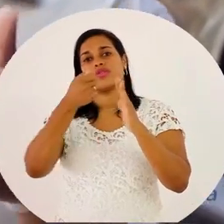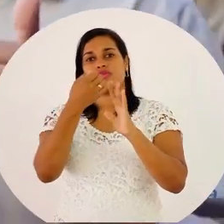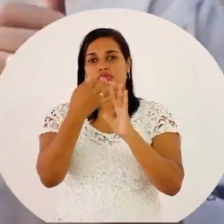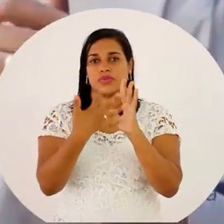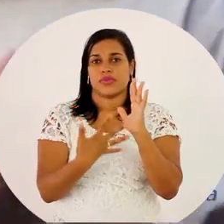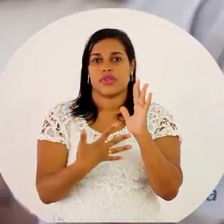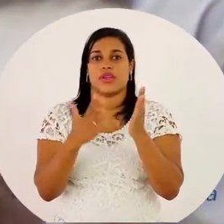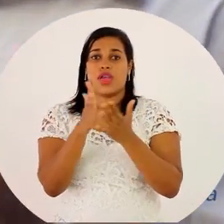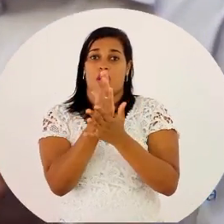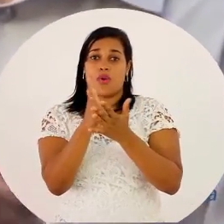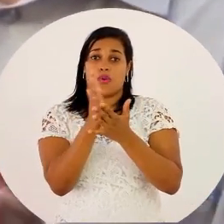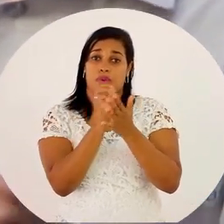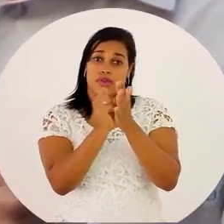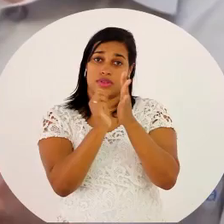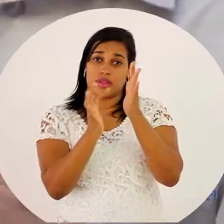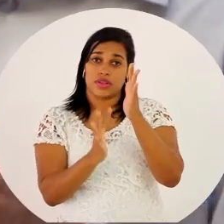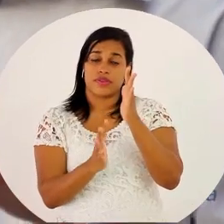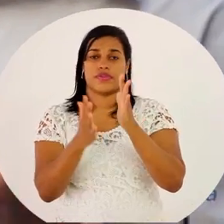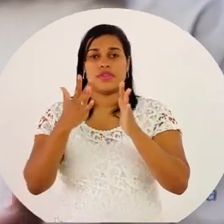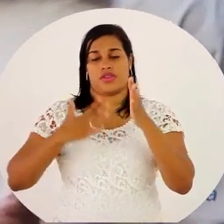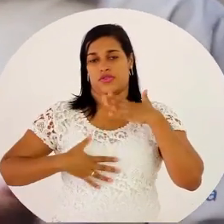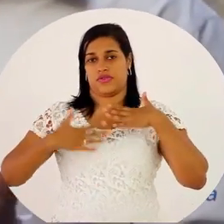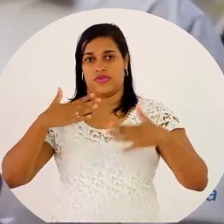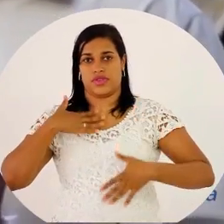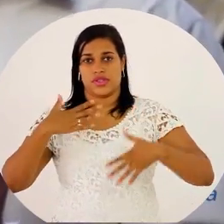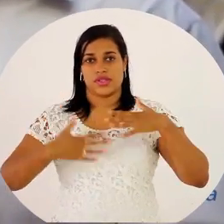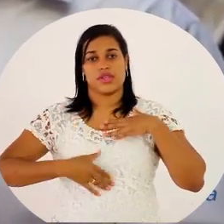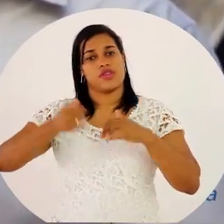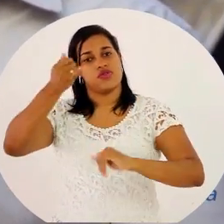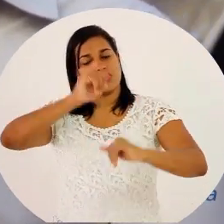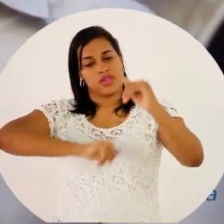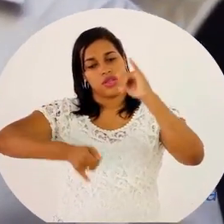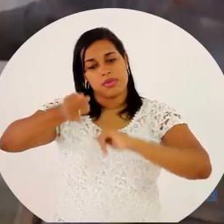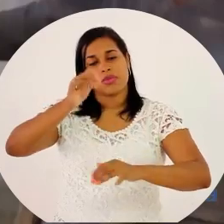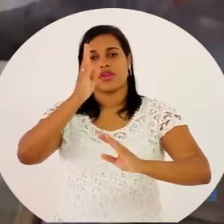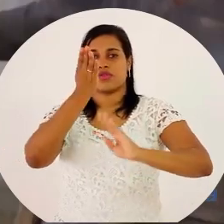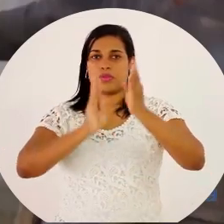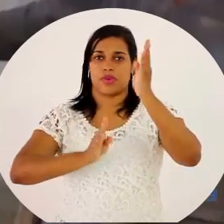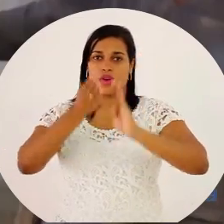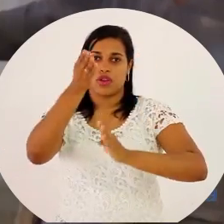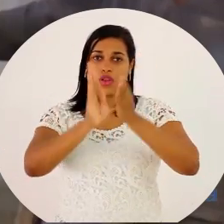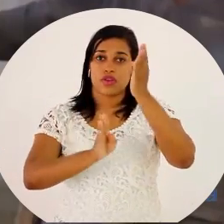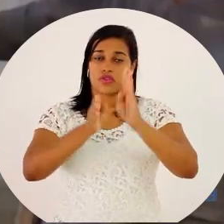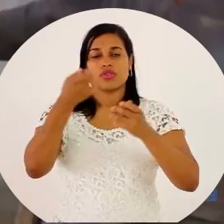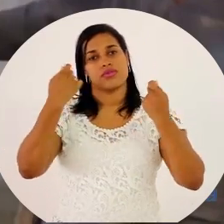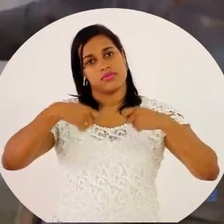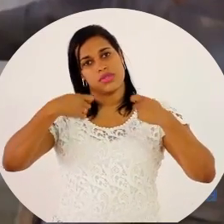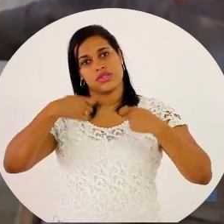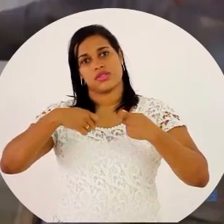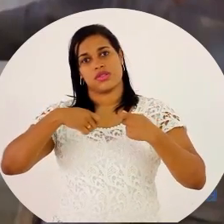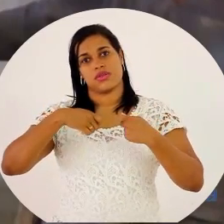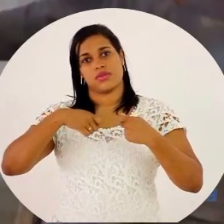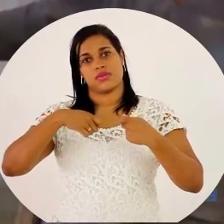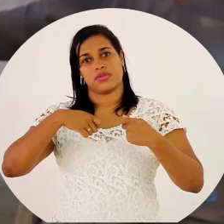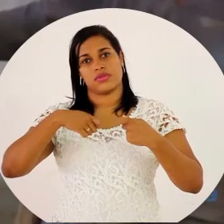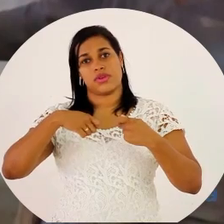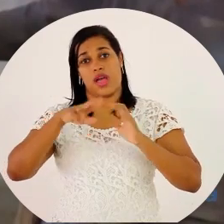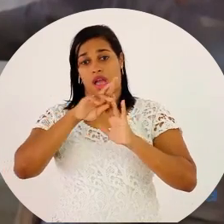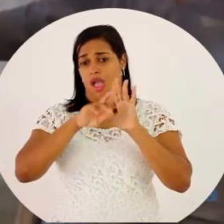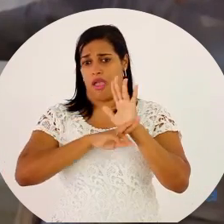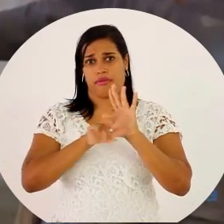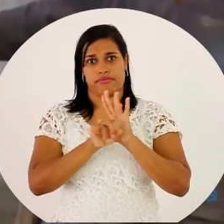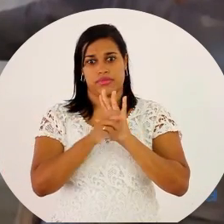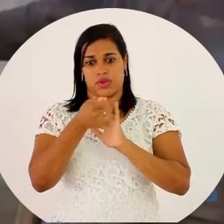os riscos físicos, químicos e biológicos e os tipos de avaliações necessárias. Essas avaliações a norma não explica como faz, ela